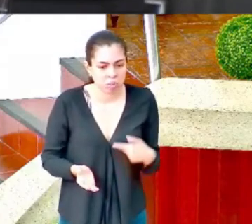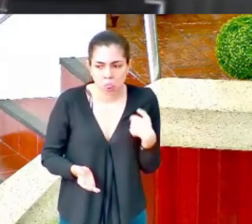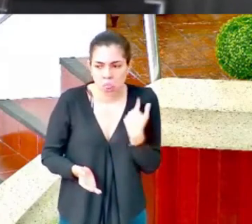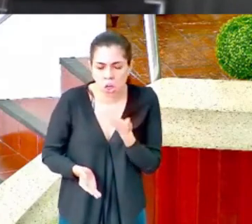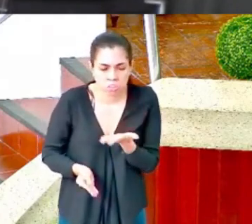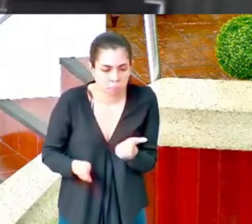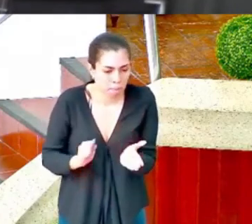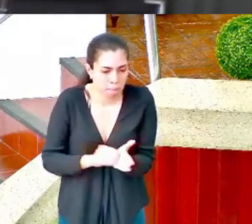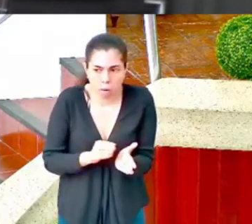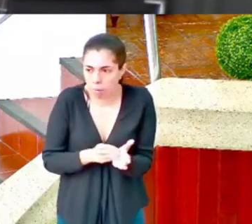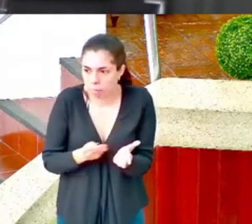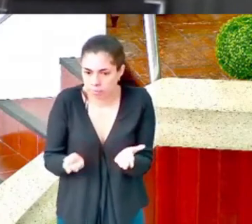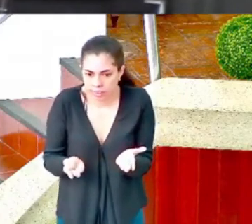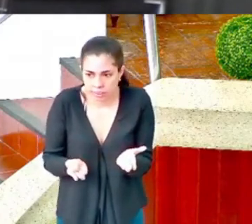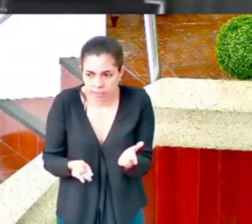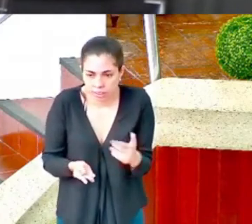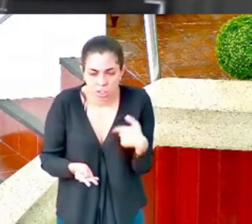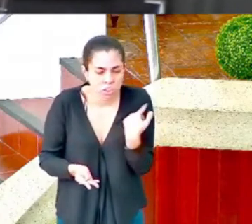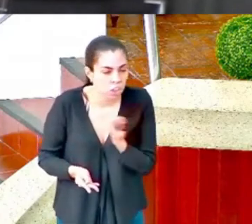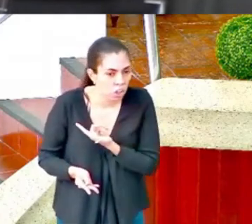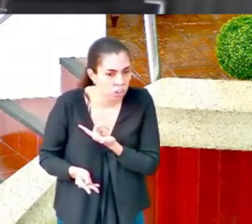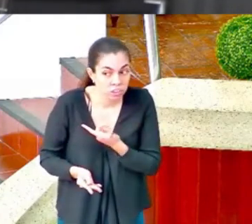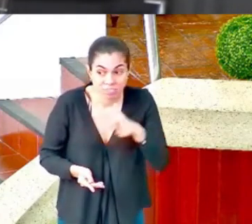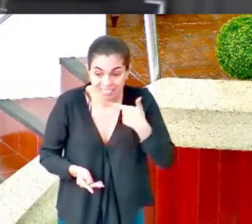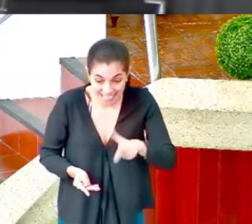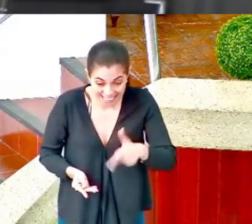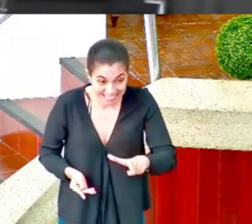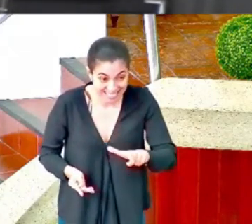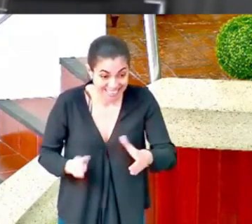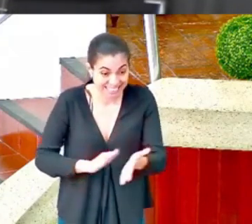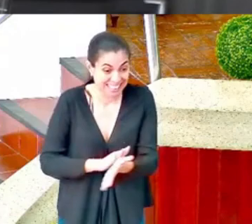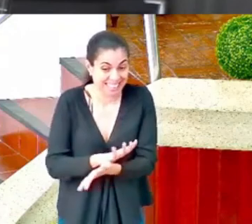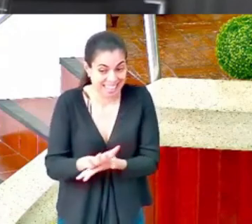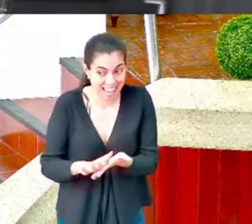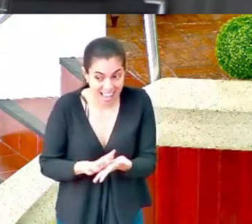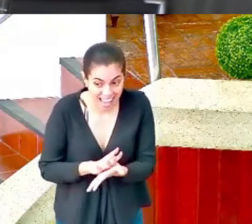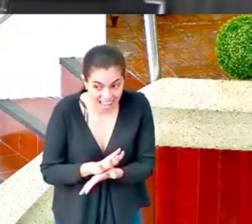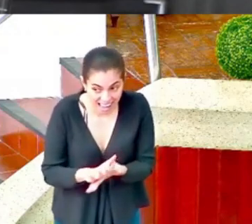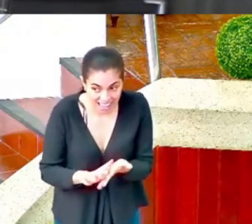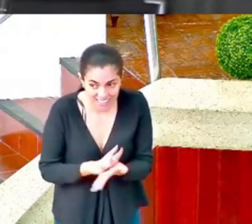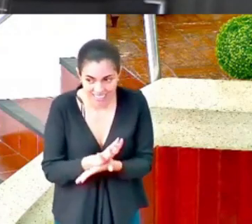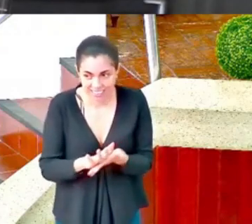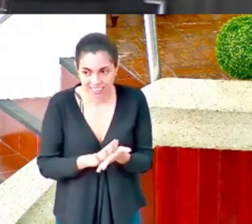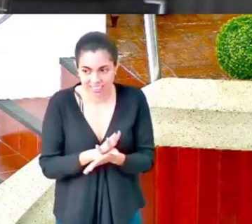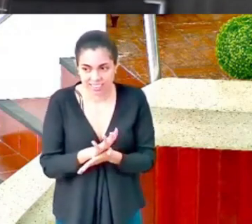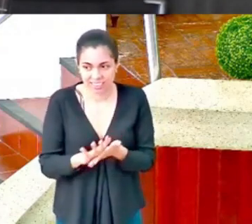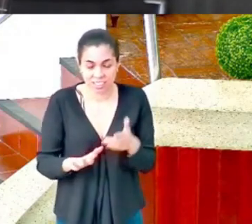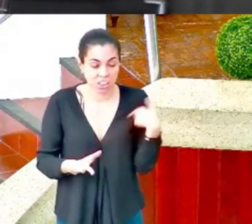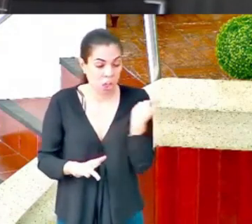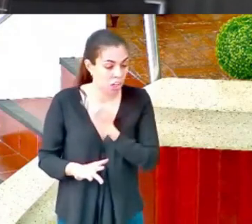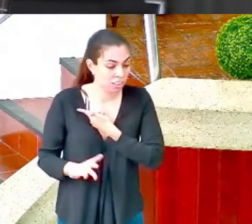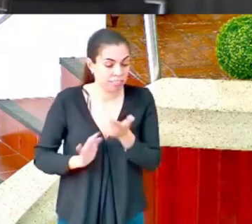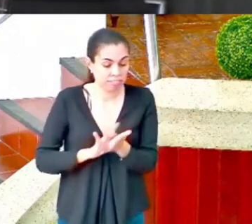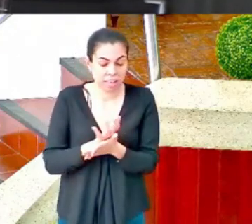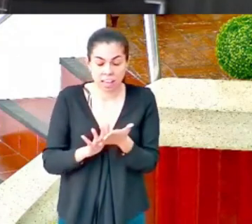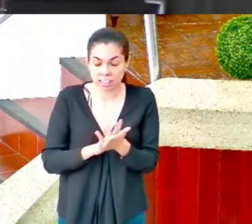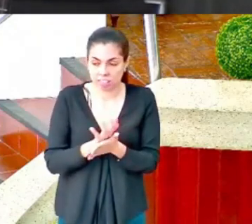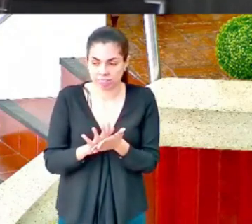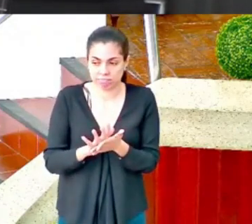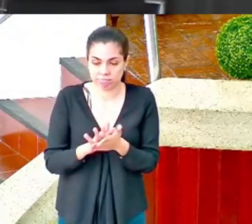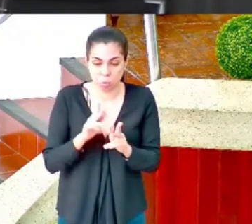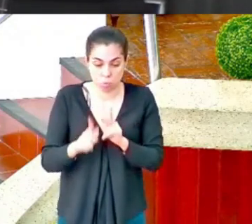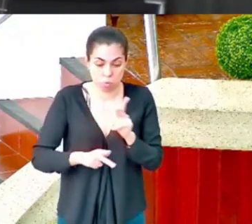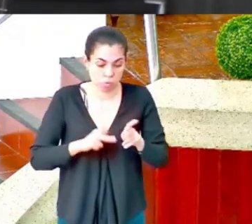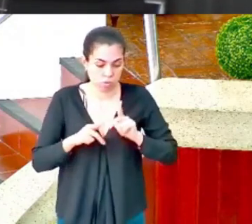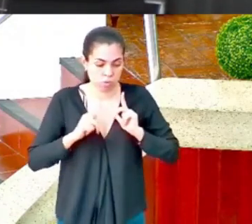tudo. Mas este povo não reconhecia mais nada disso em Deus. Isso deve nos levar a pensar. O Senhor